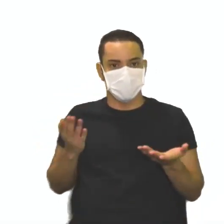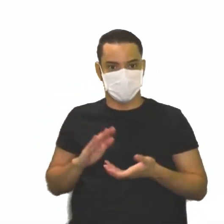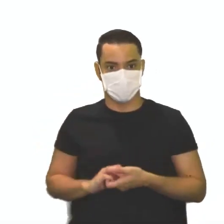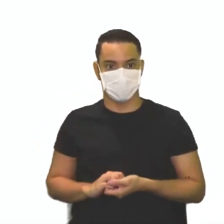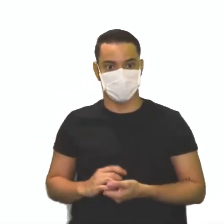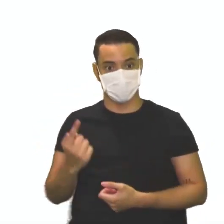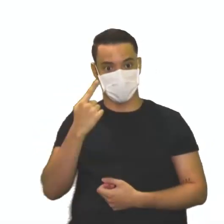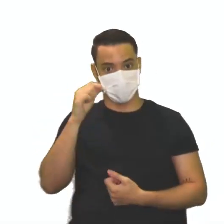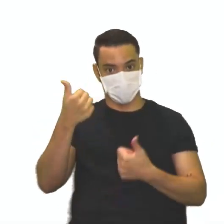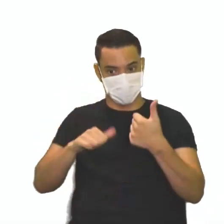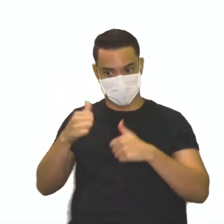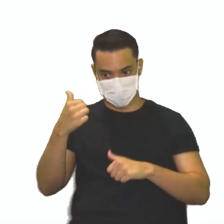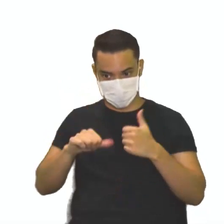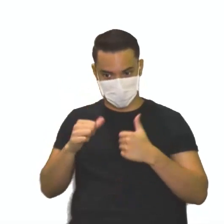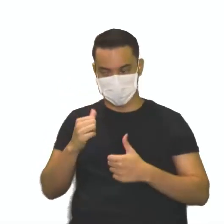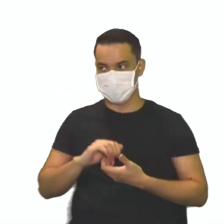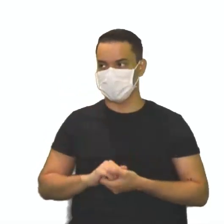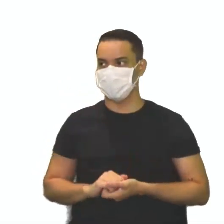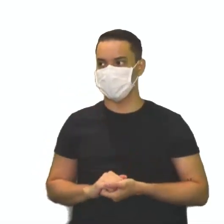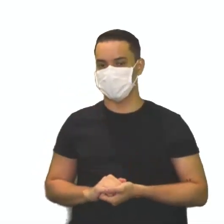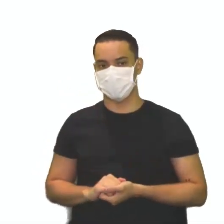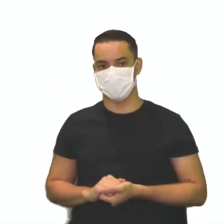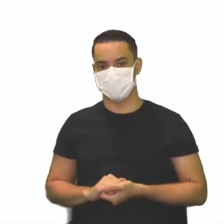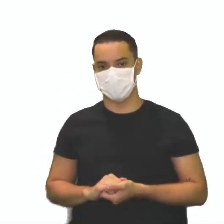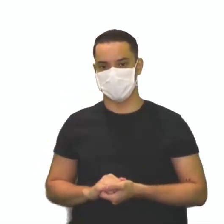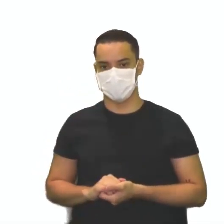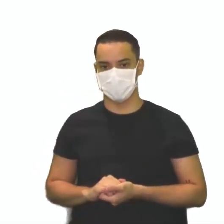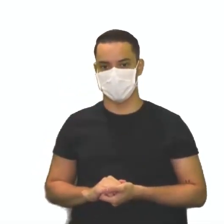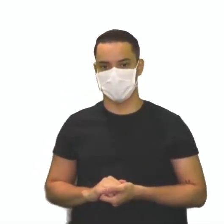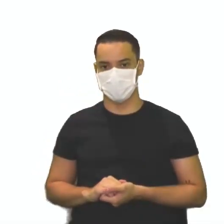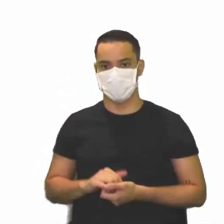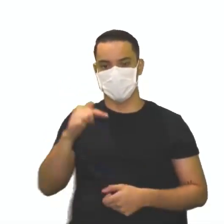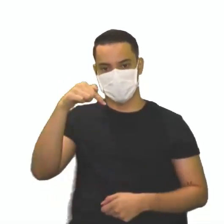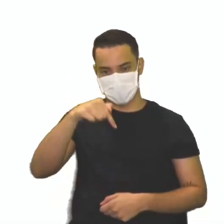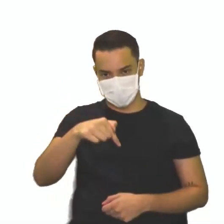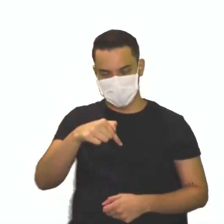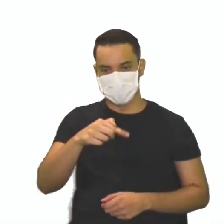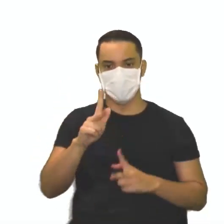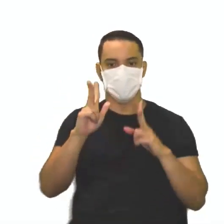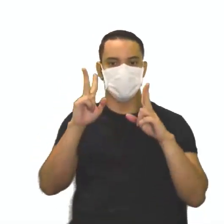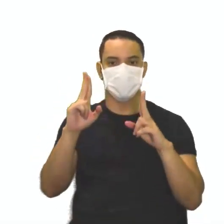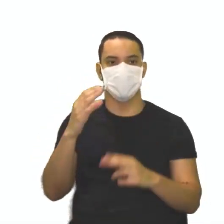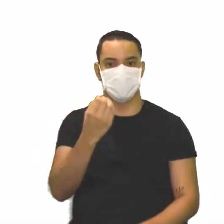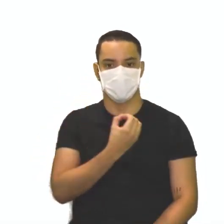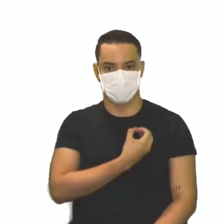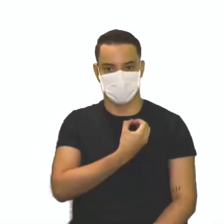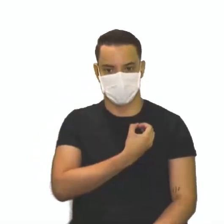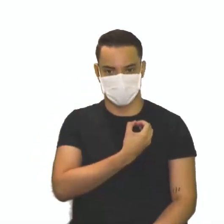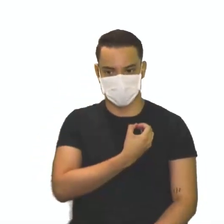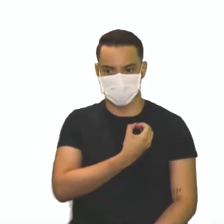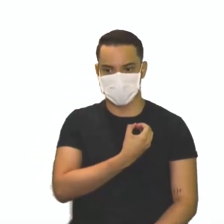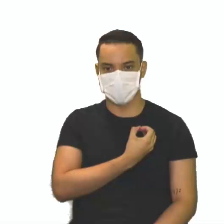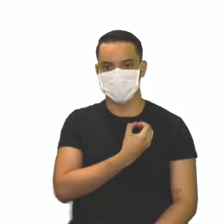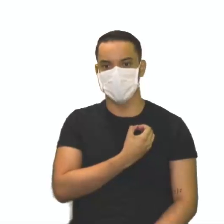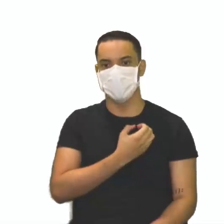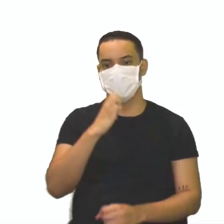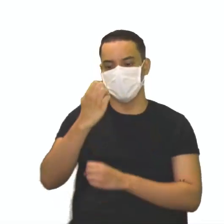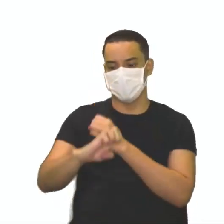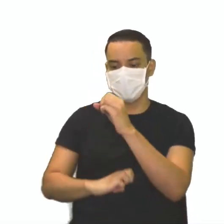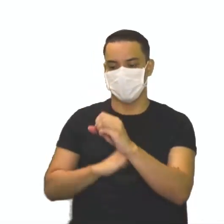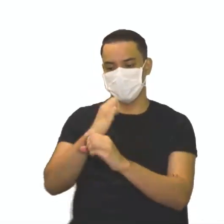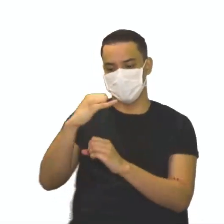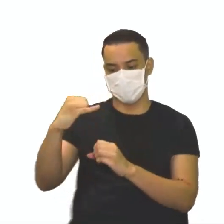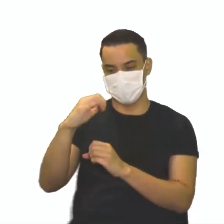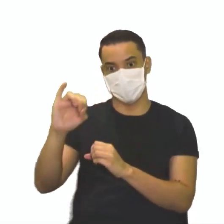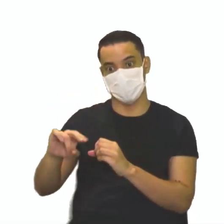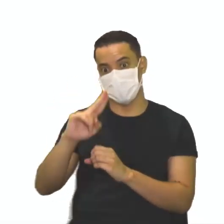Olha só. A carga é igual ao número de elétrons ou prótons vezes o